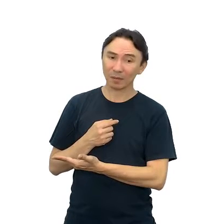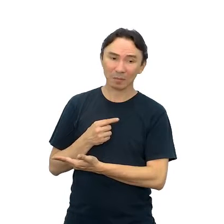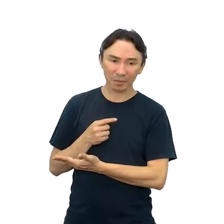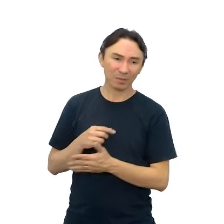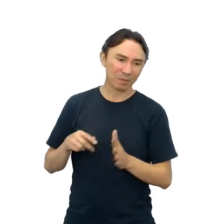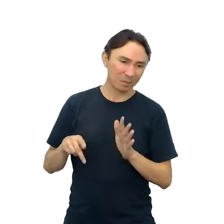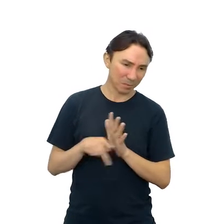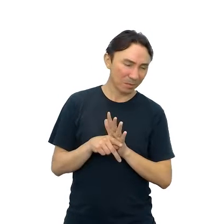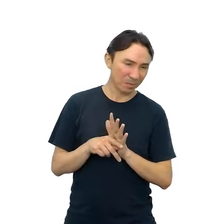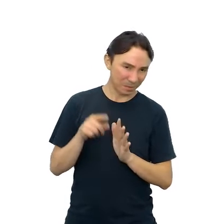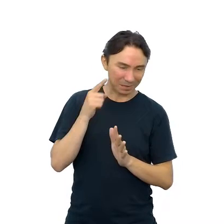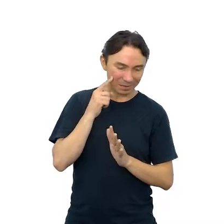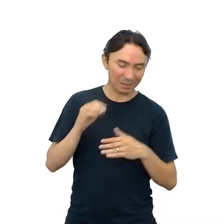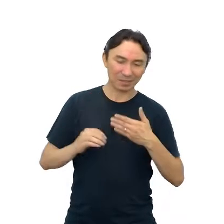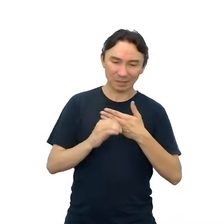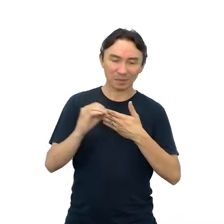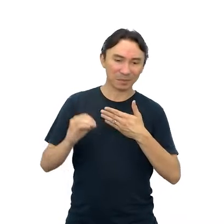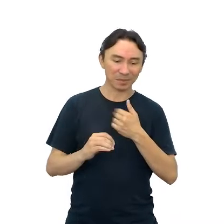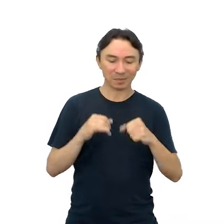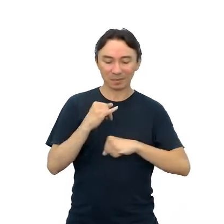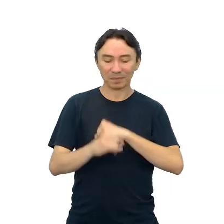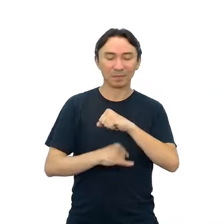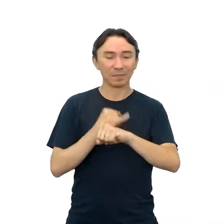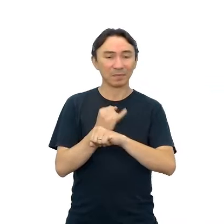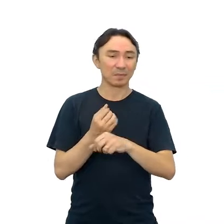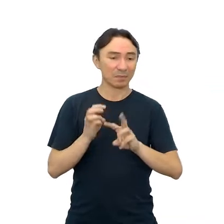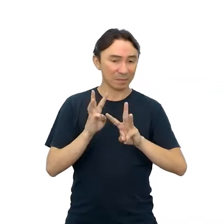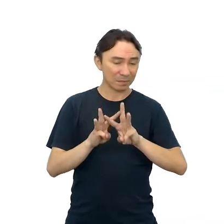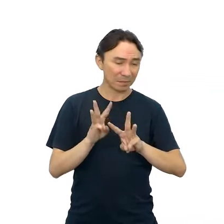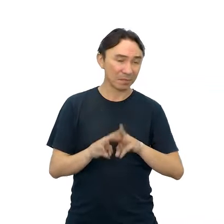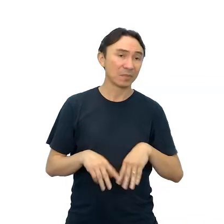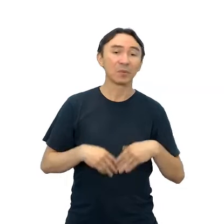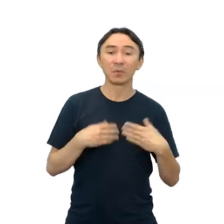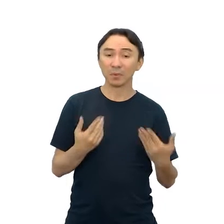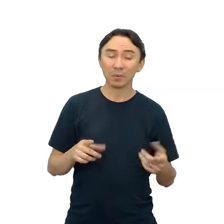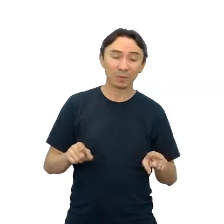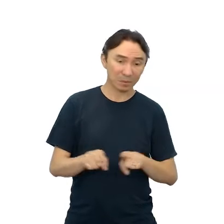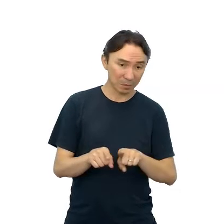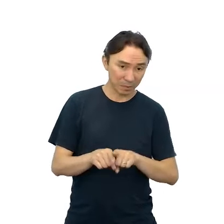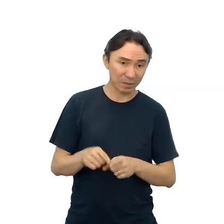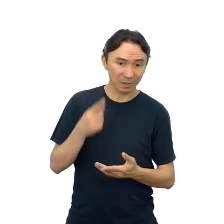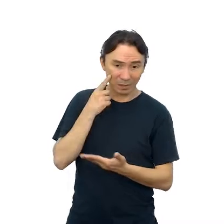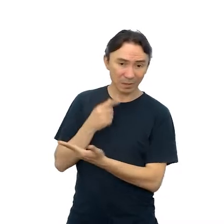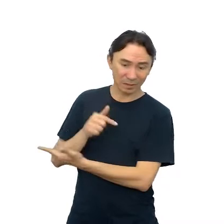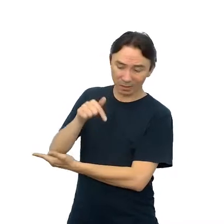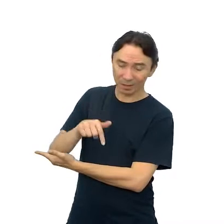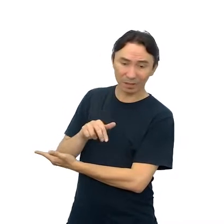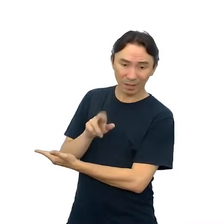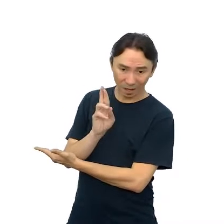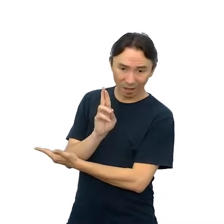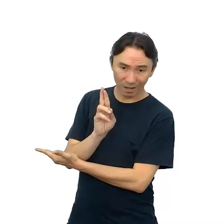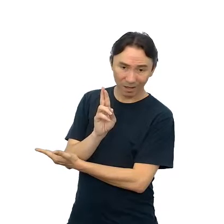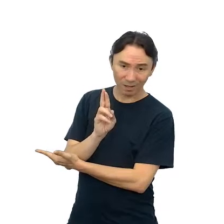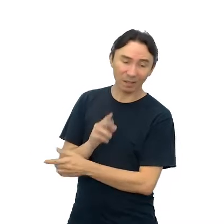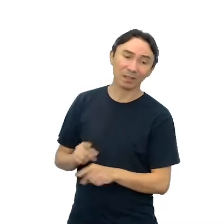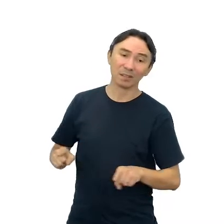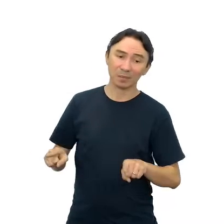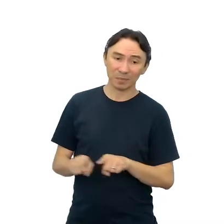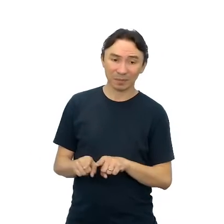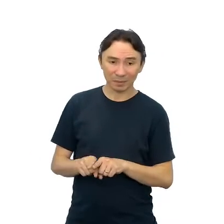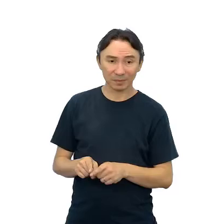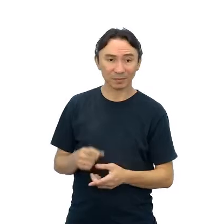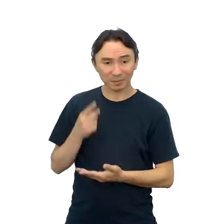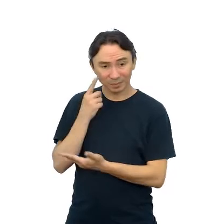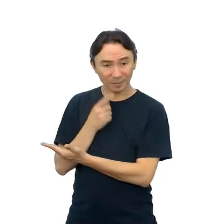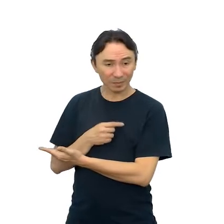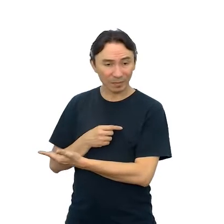centrodemídias.educacau.sp.gov.br, né, ou acessar pelo QR Code que está aparecendo para vocês, e quando chegar na tela,